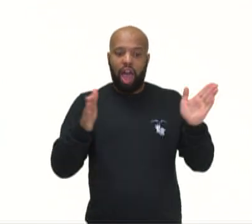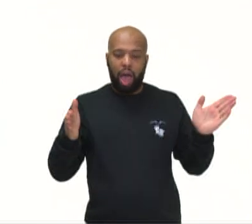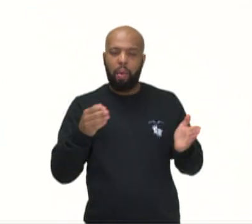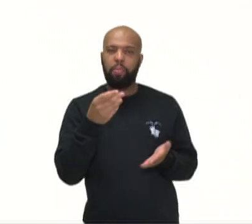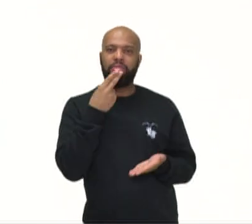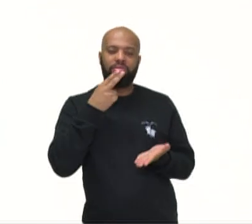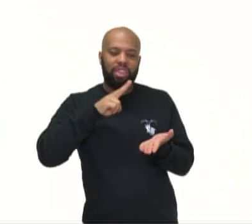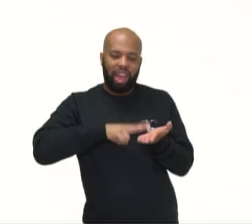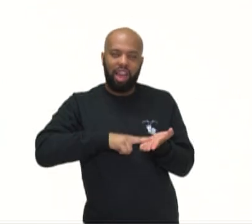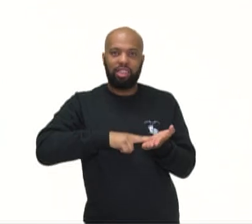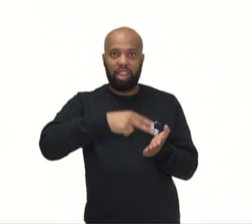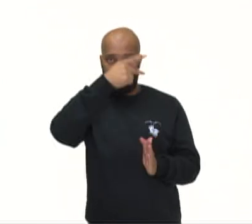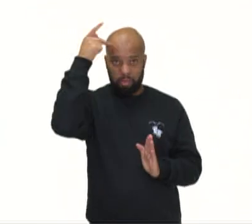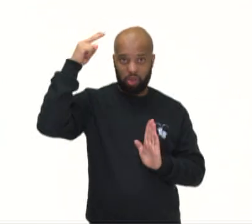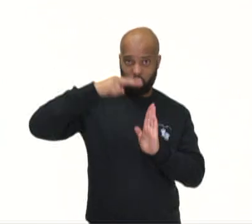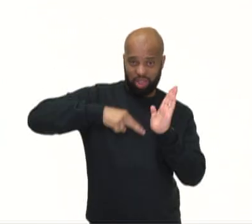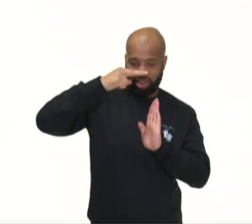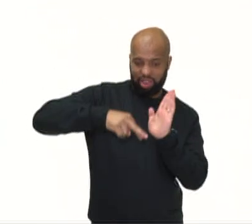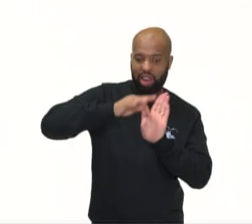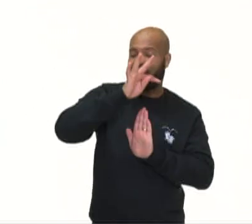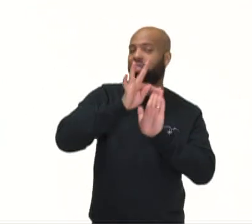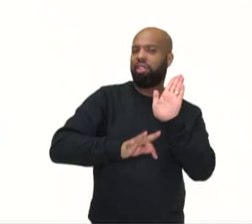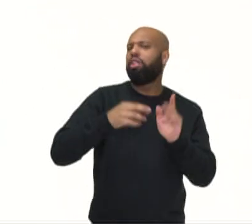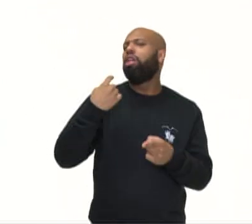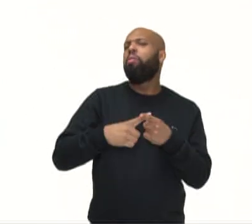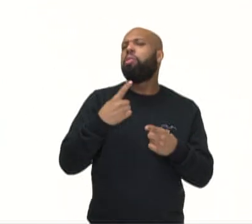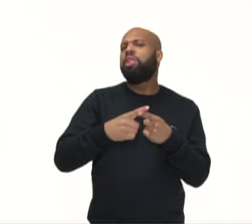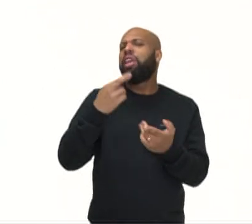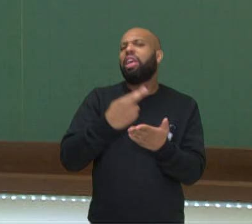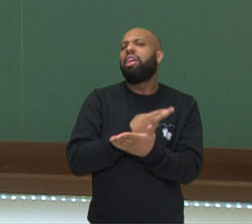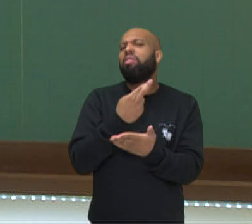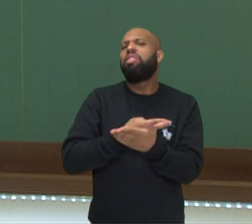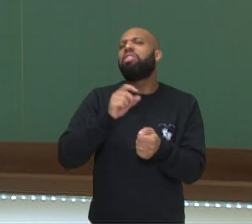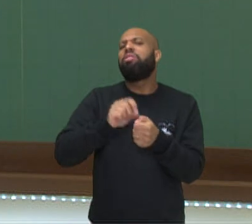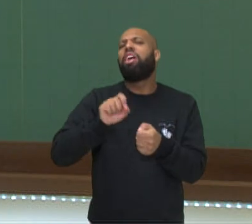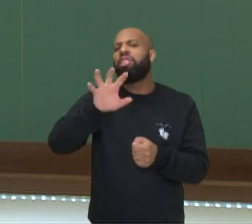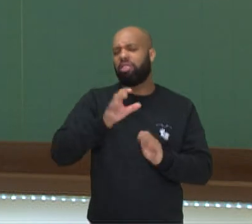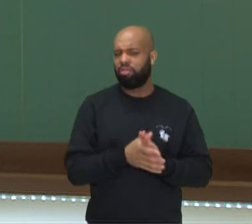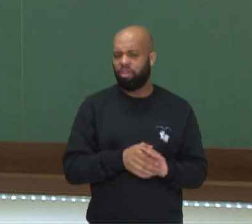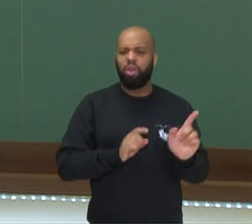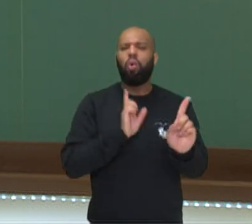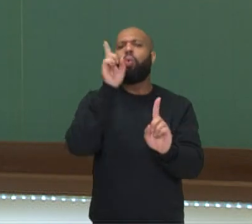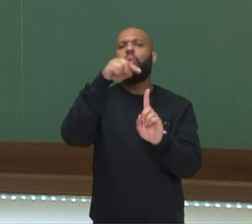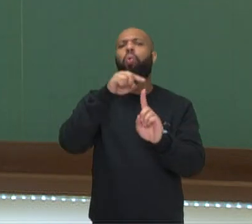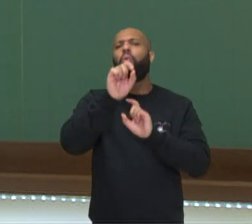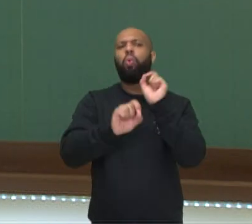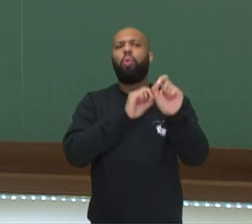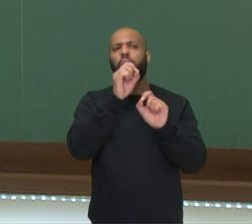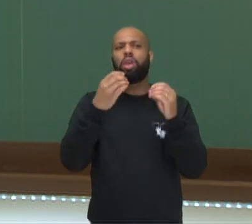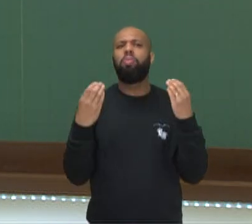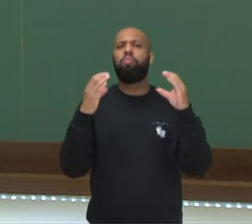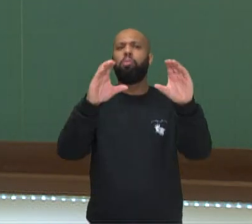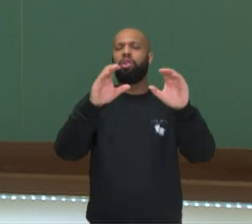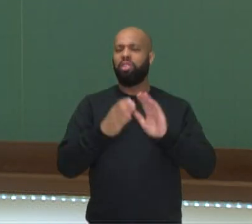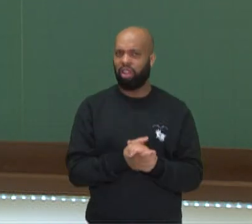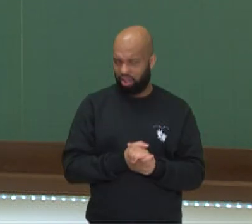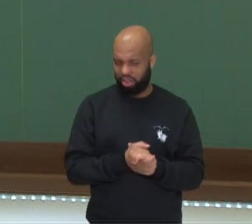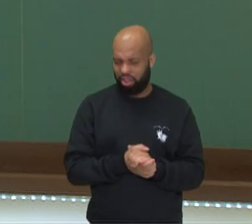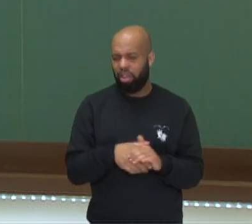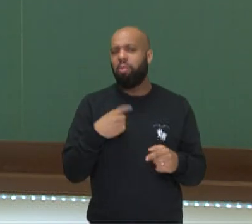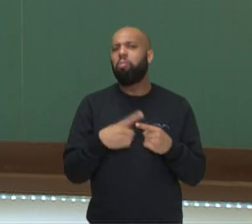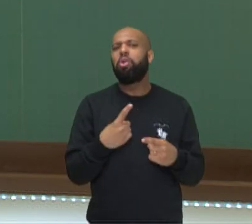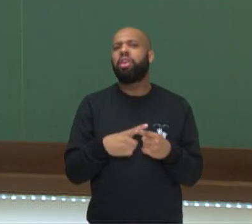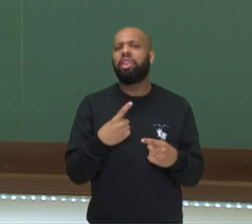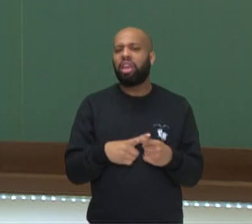abrir espaço para a carta dos leitores? Então, qual, né, que foi o objetivo da revista Bom Esporte